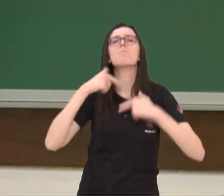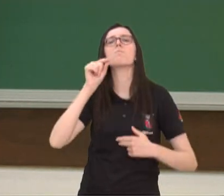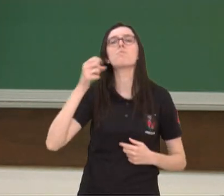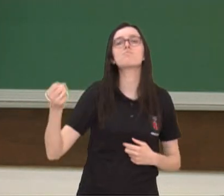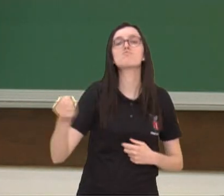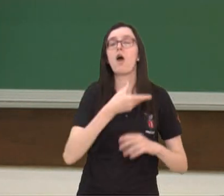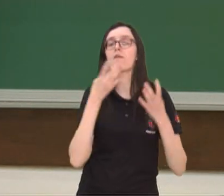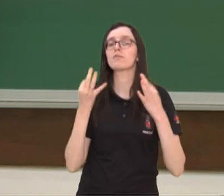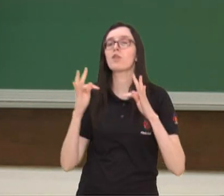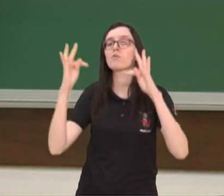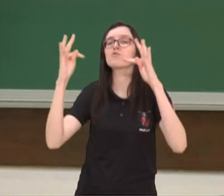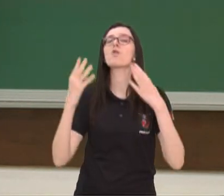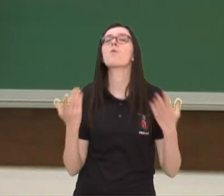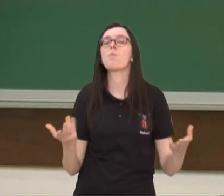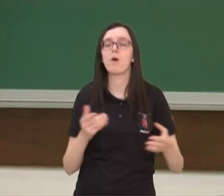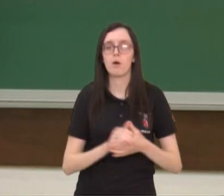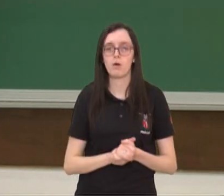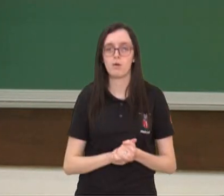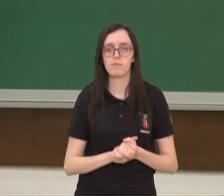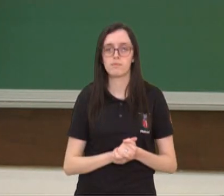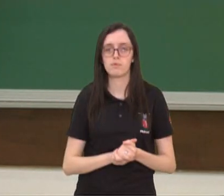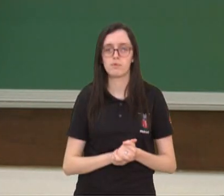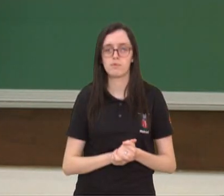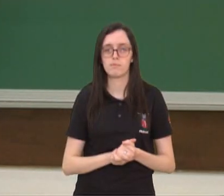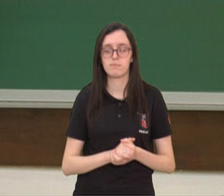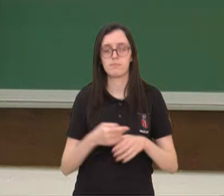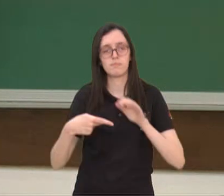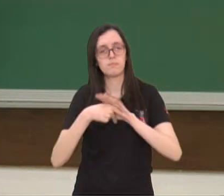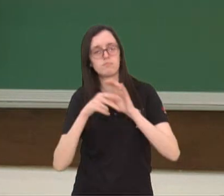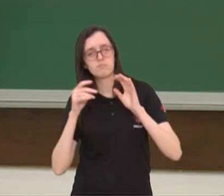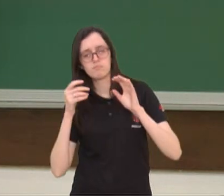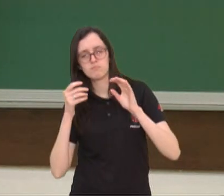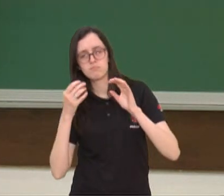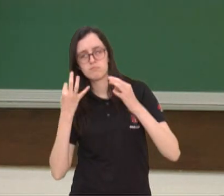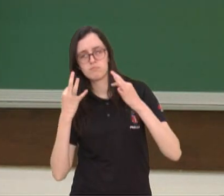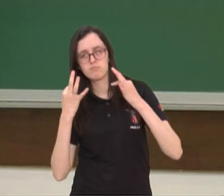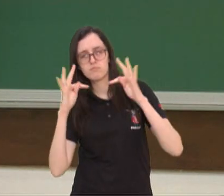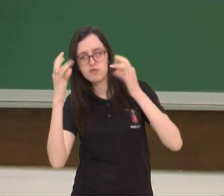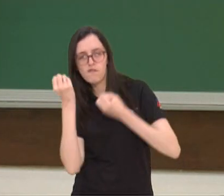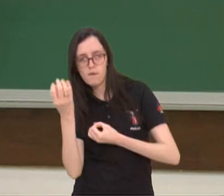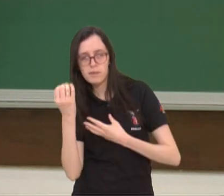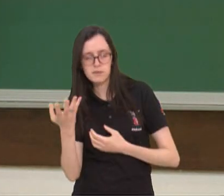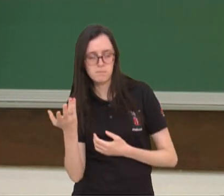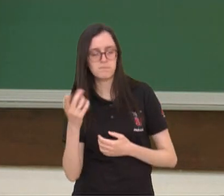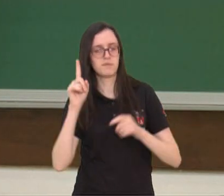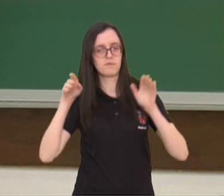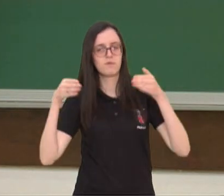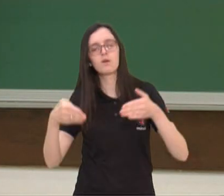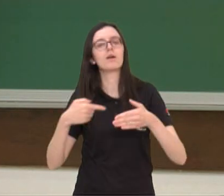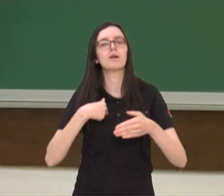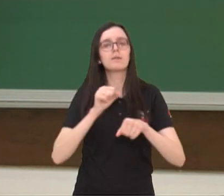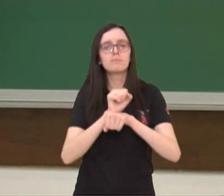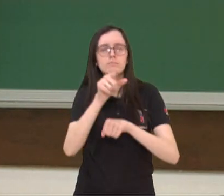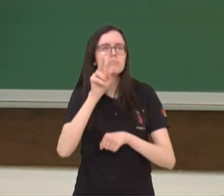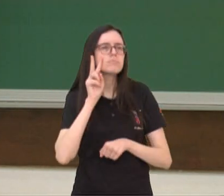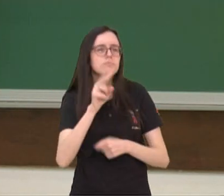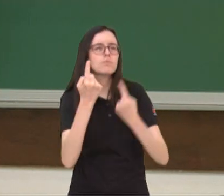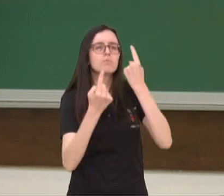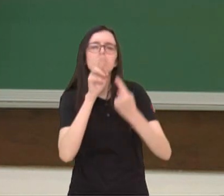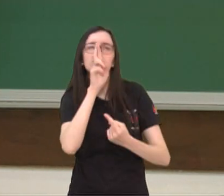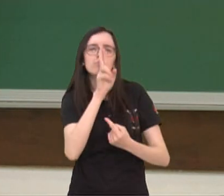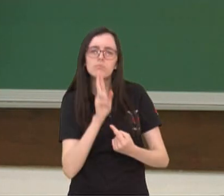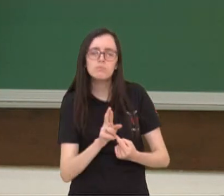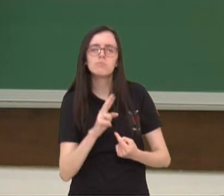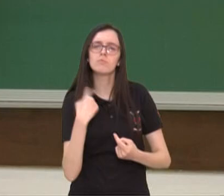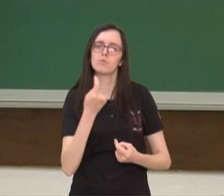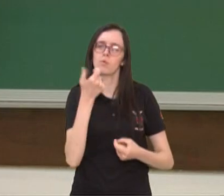novas tecnologias da informação. Eu volto logo em seguida, você procura aí a resposta